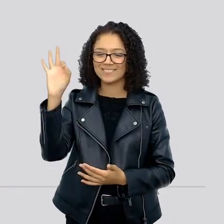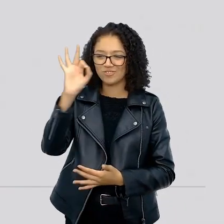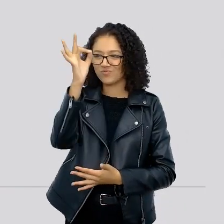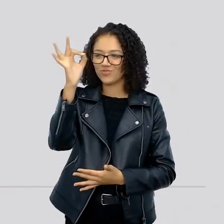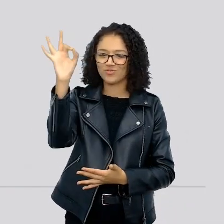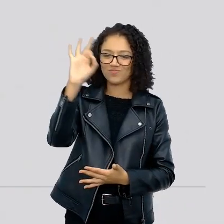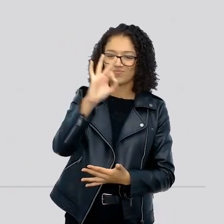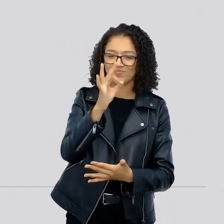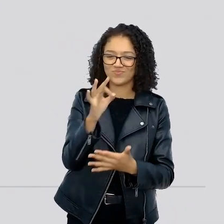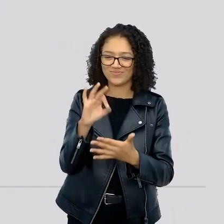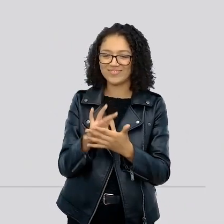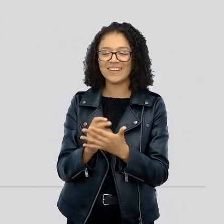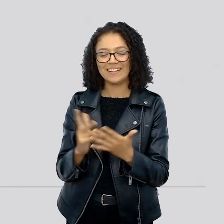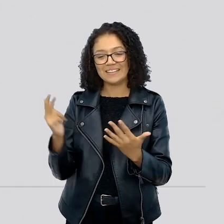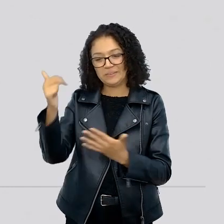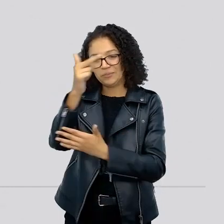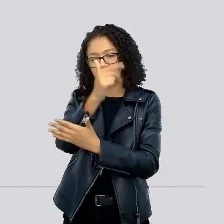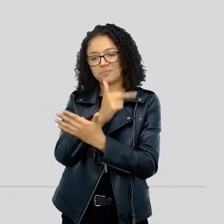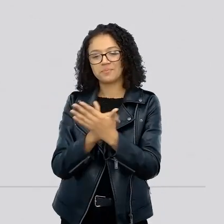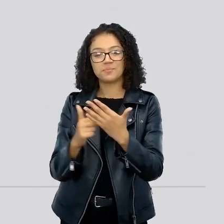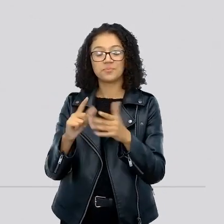célula dessa colmeia